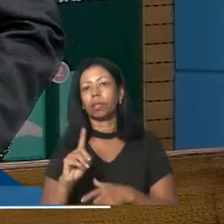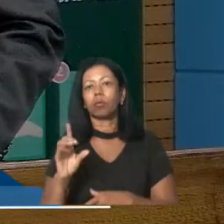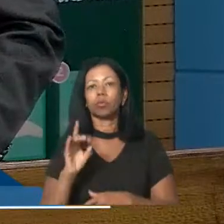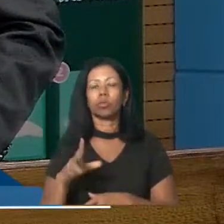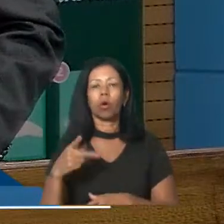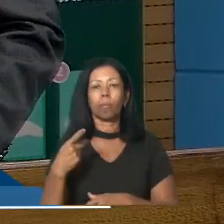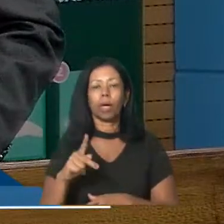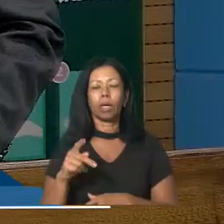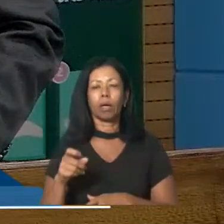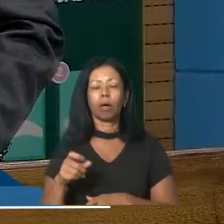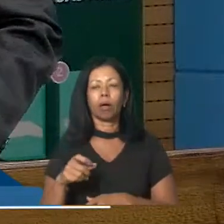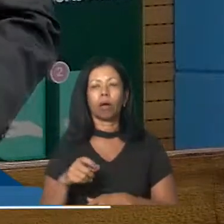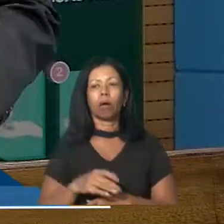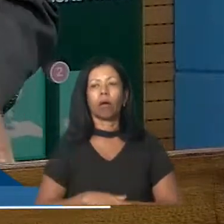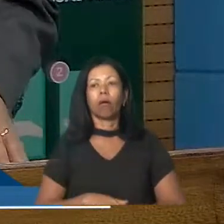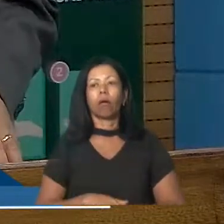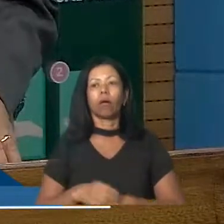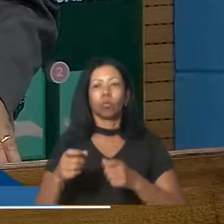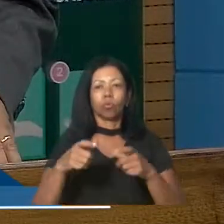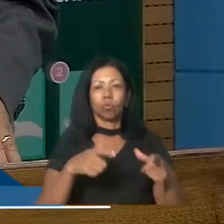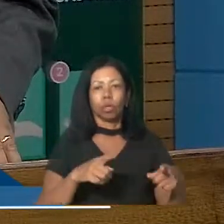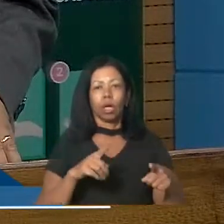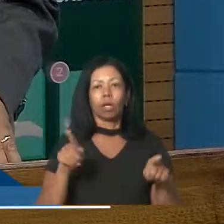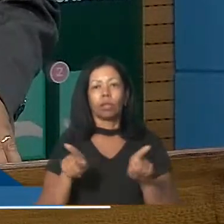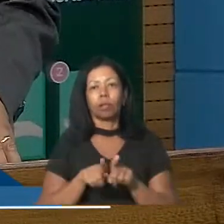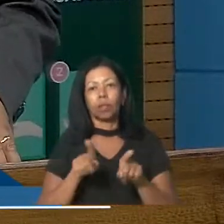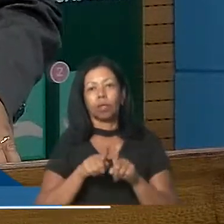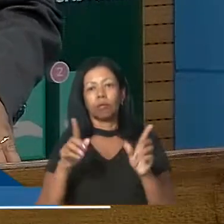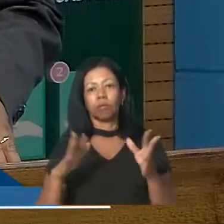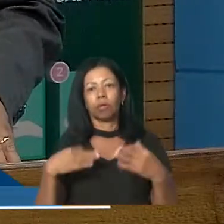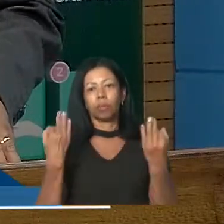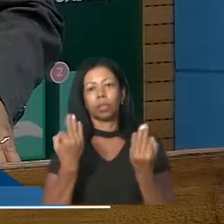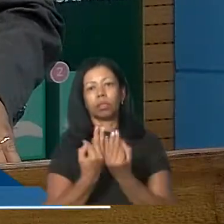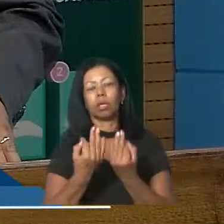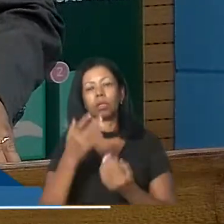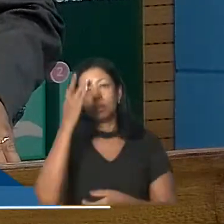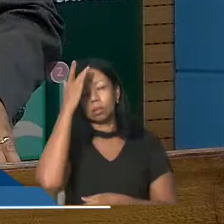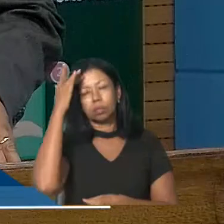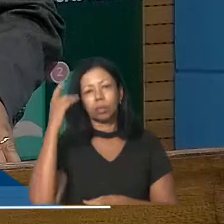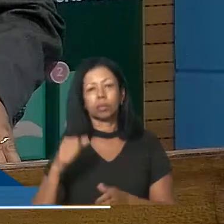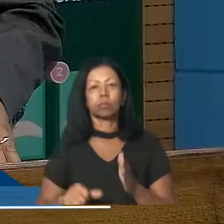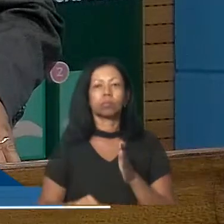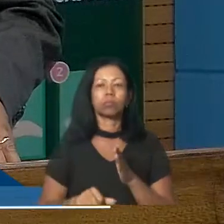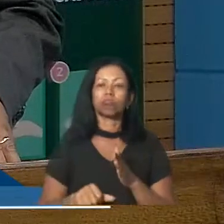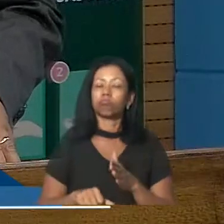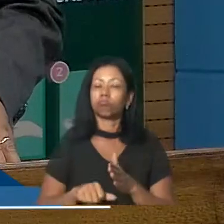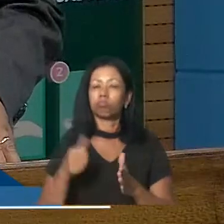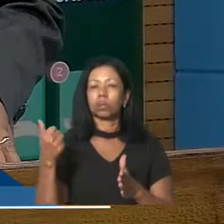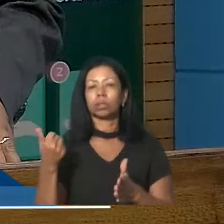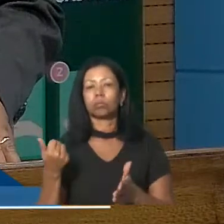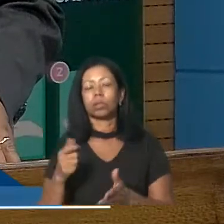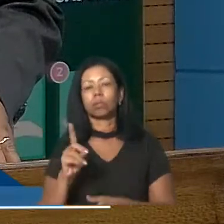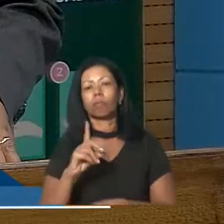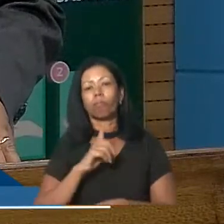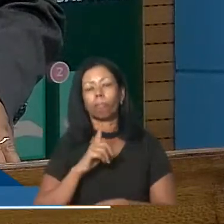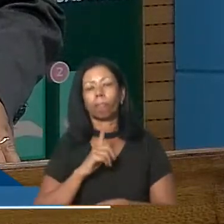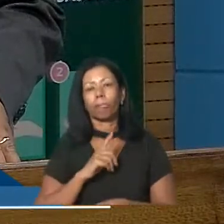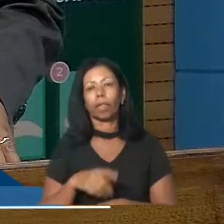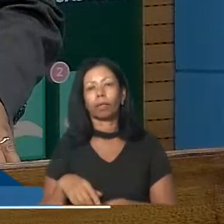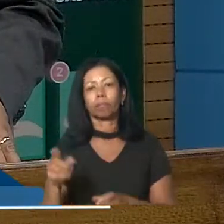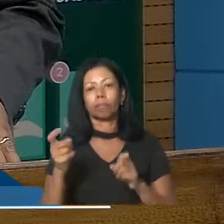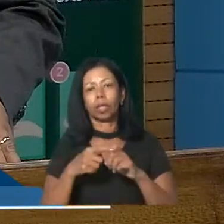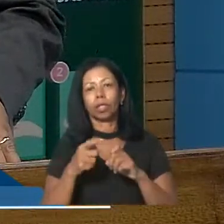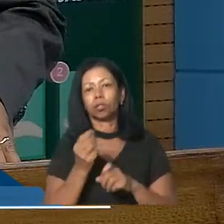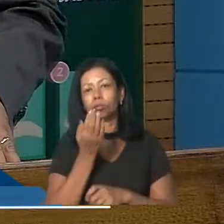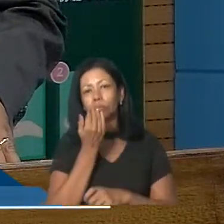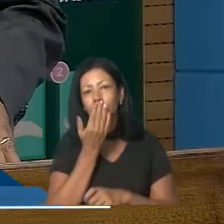para a estrutura do equipamento, para os familiares e para o paciente principalmente. Nós não temos nutricionista, nós não